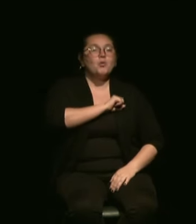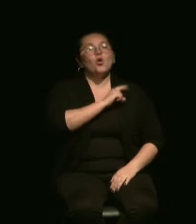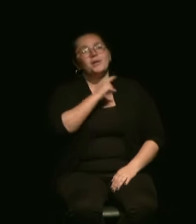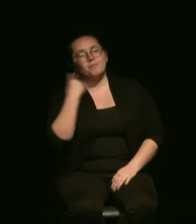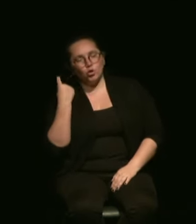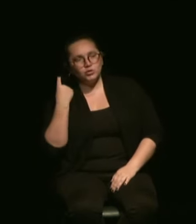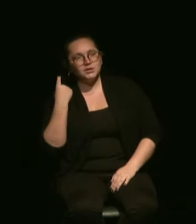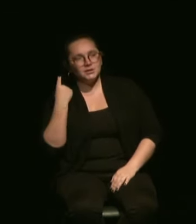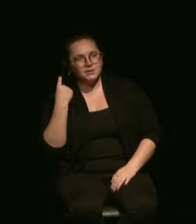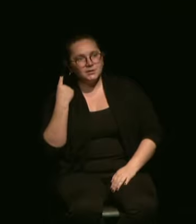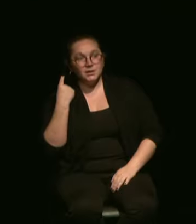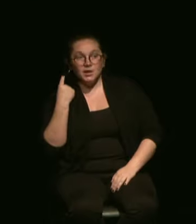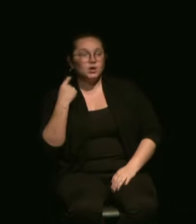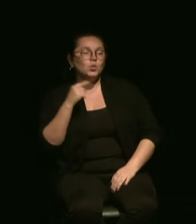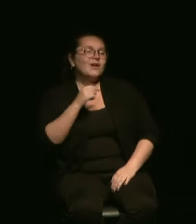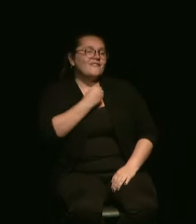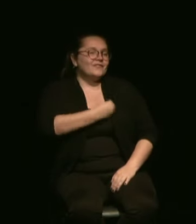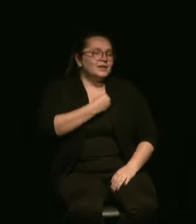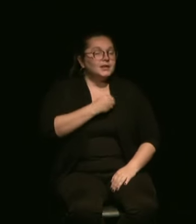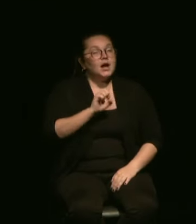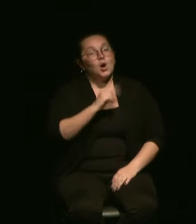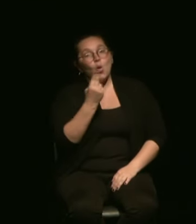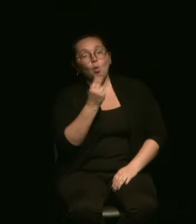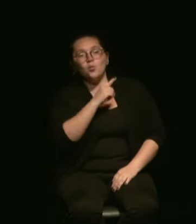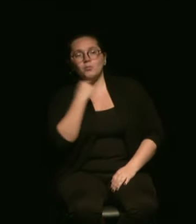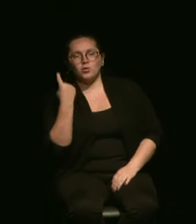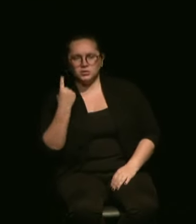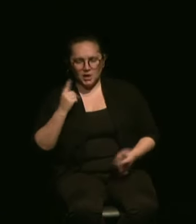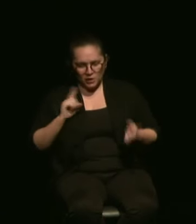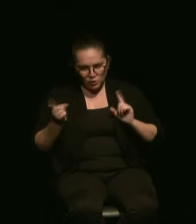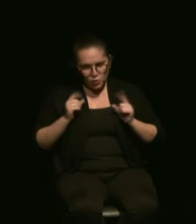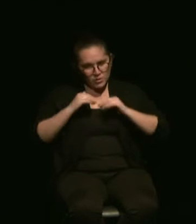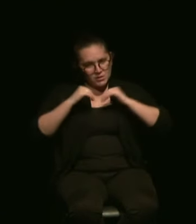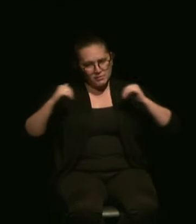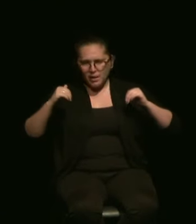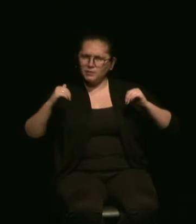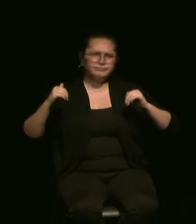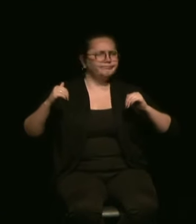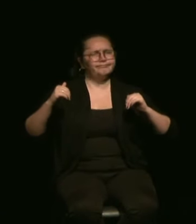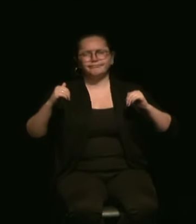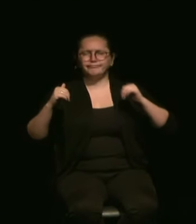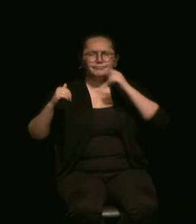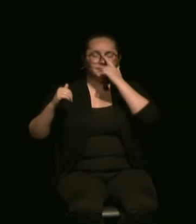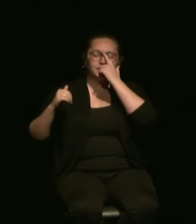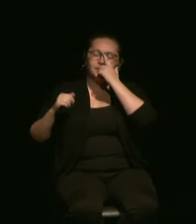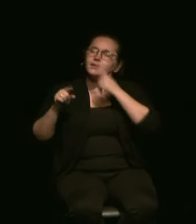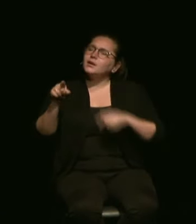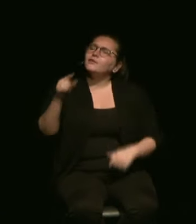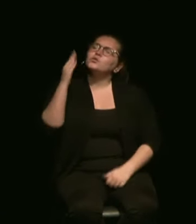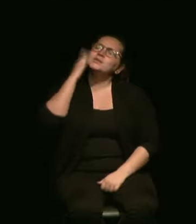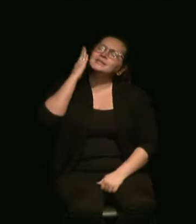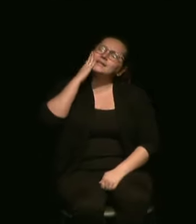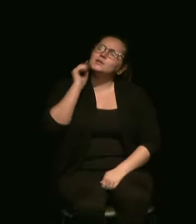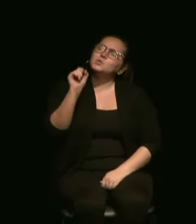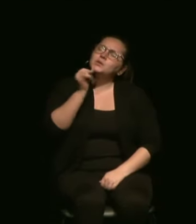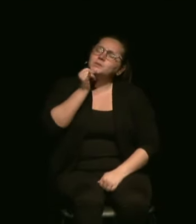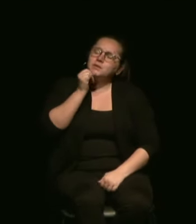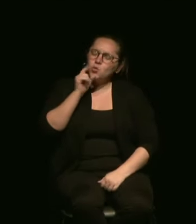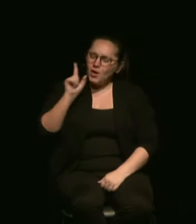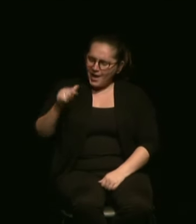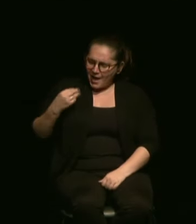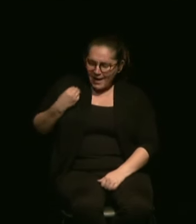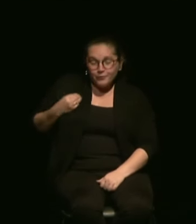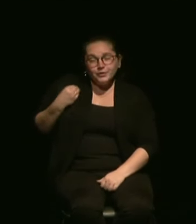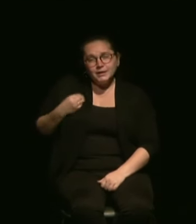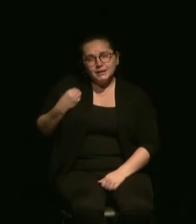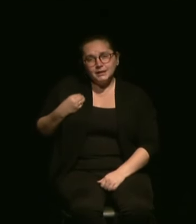e morte, não é vida ou morte. Uhum. Não existem duas coisas separadas assim. Quando você entende o que é a vida,